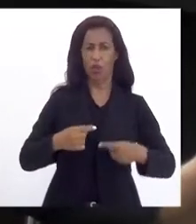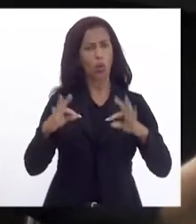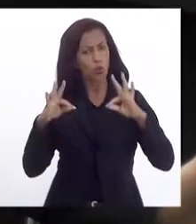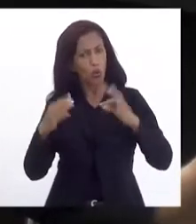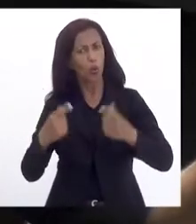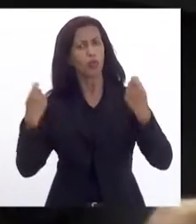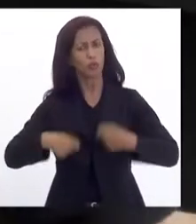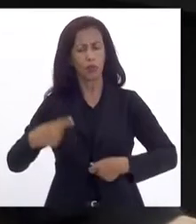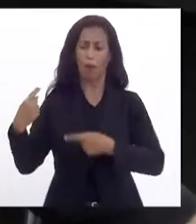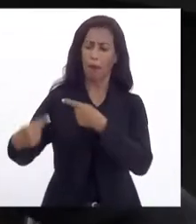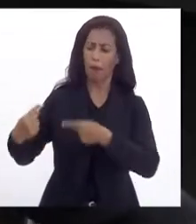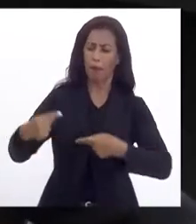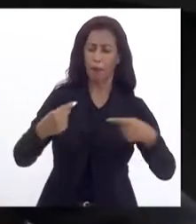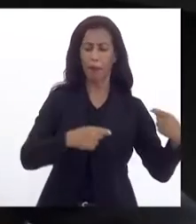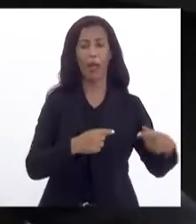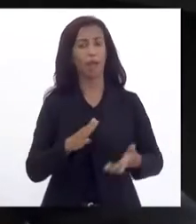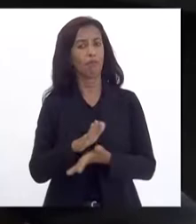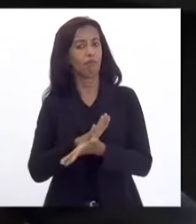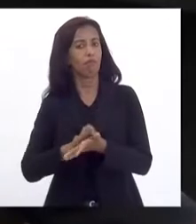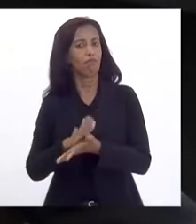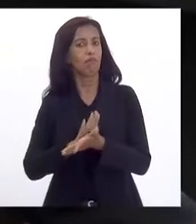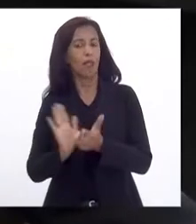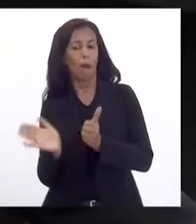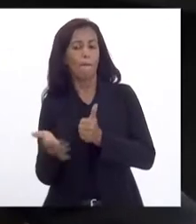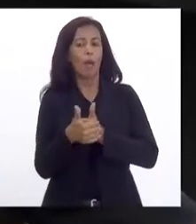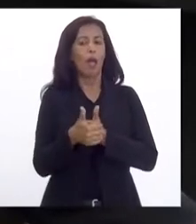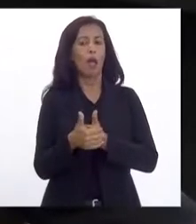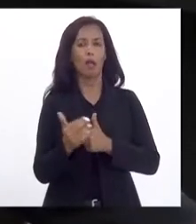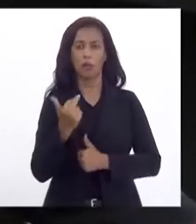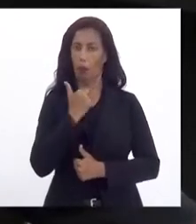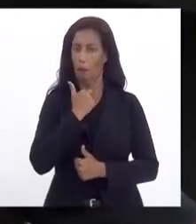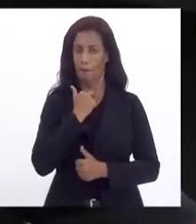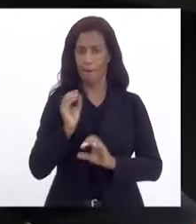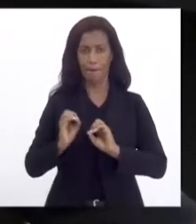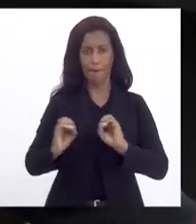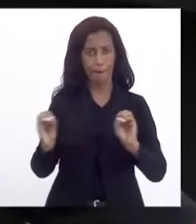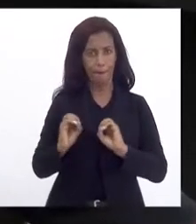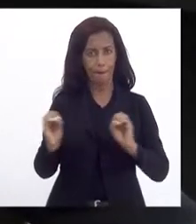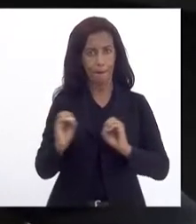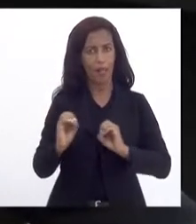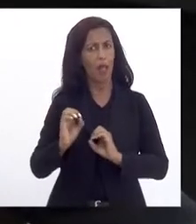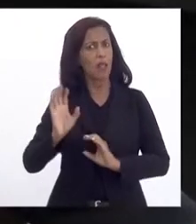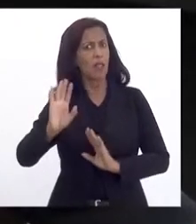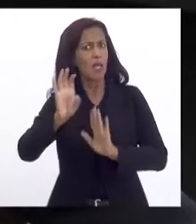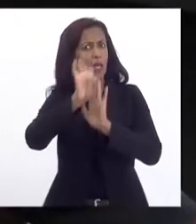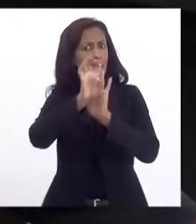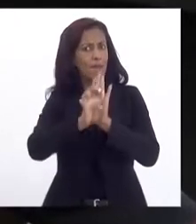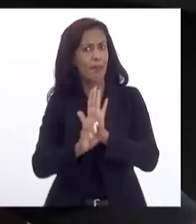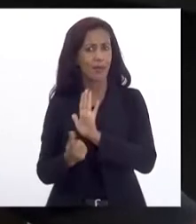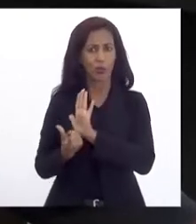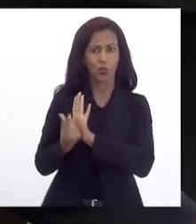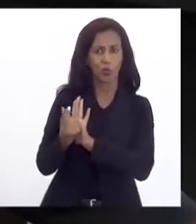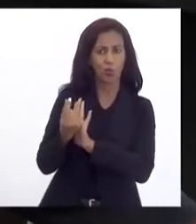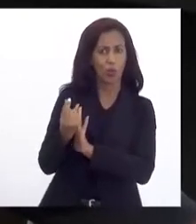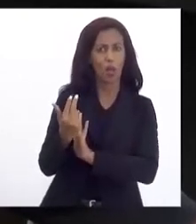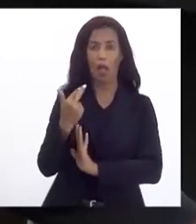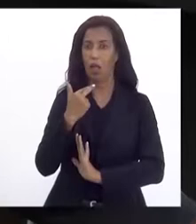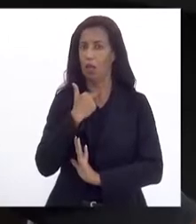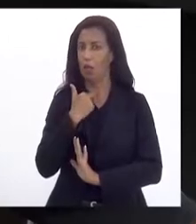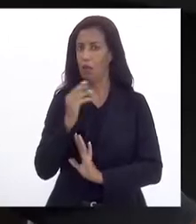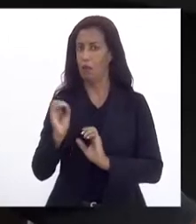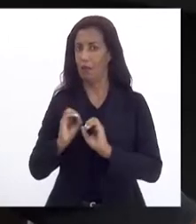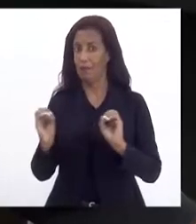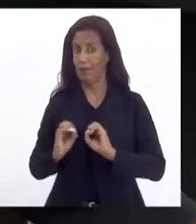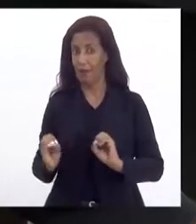Nada pode ficar escondido. Nem emenda de orçamento. Né? Nem emenda